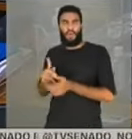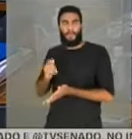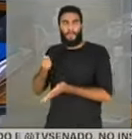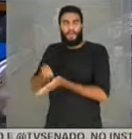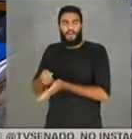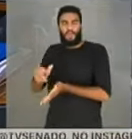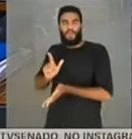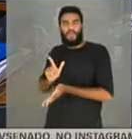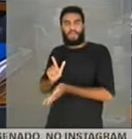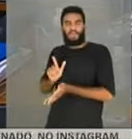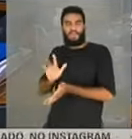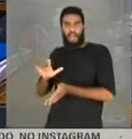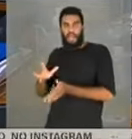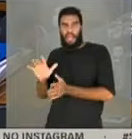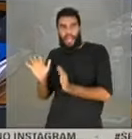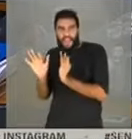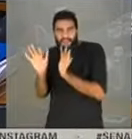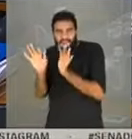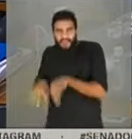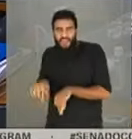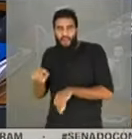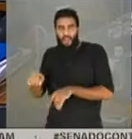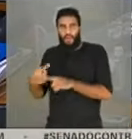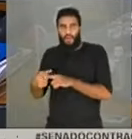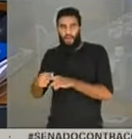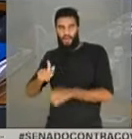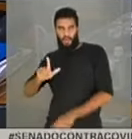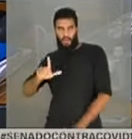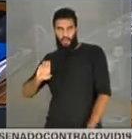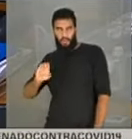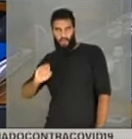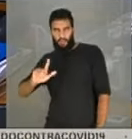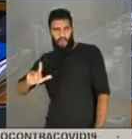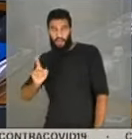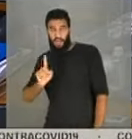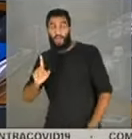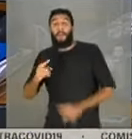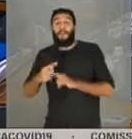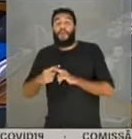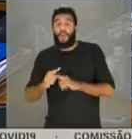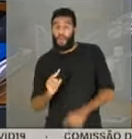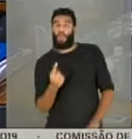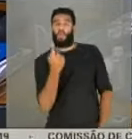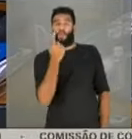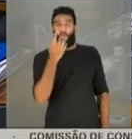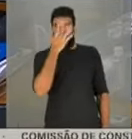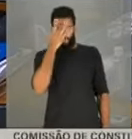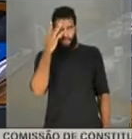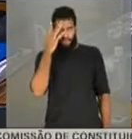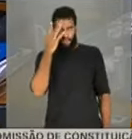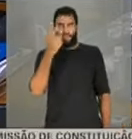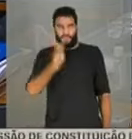não é concretizado naquela circunstância da Global? Porque um servidor público, mais uma